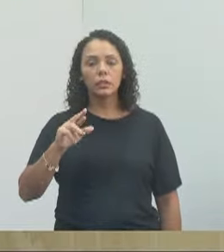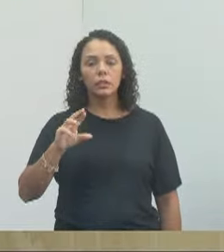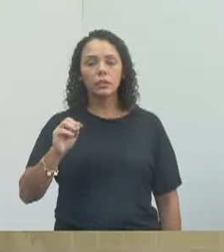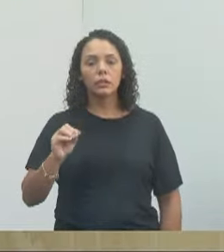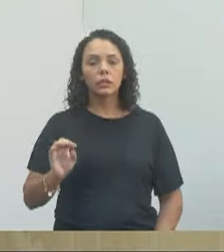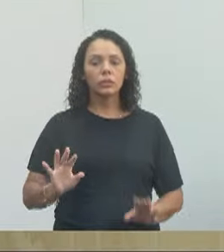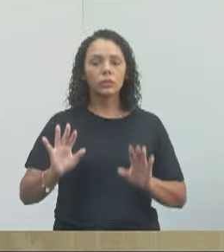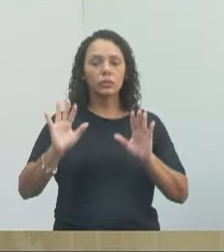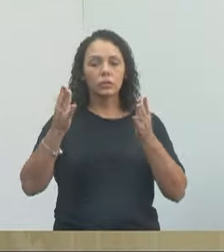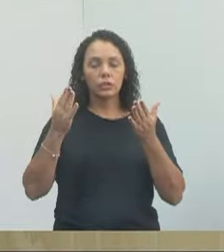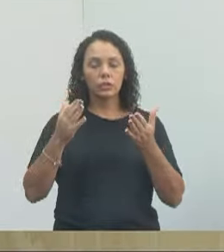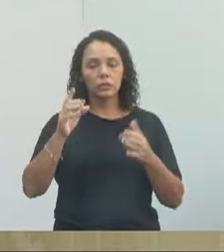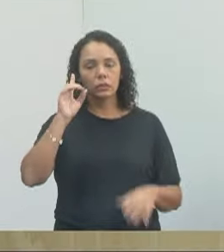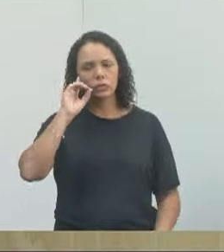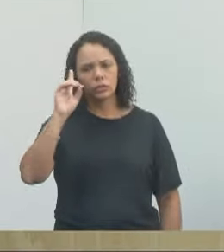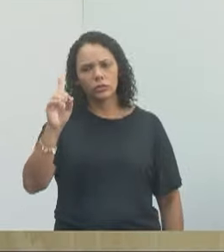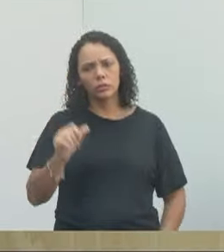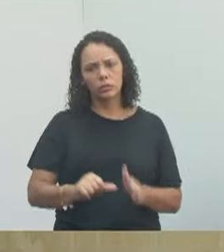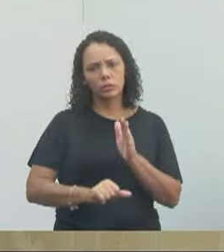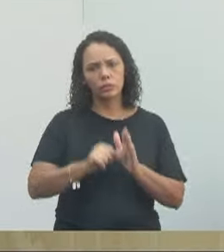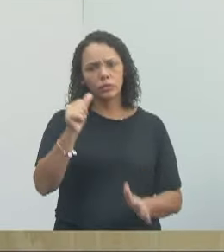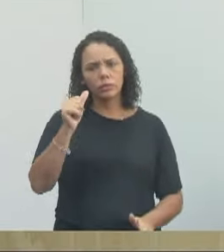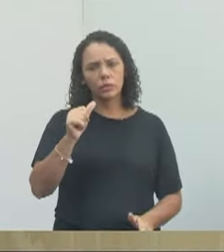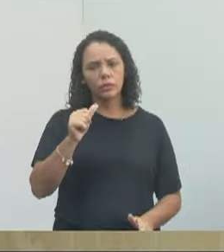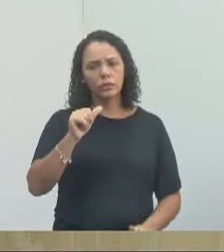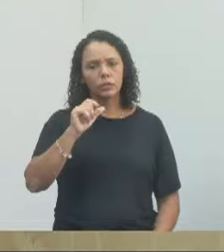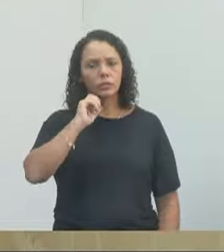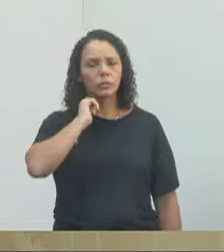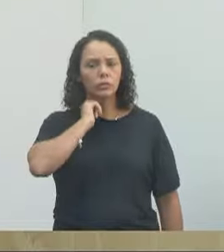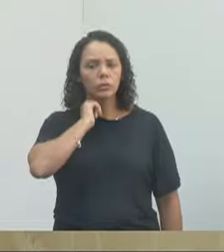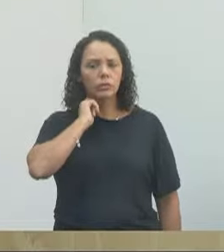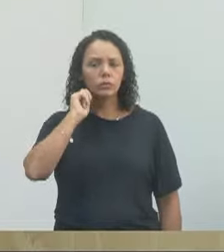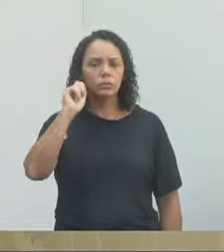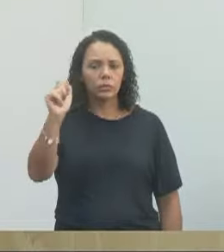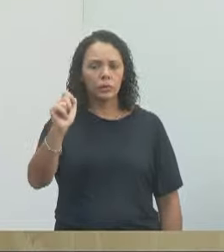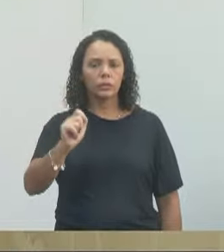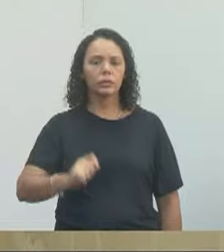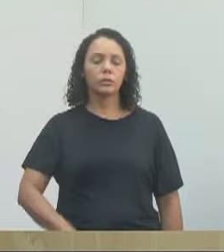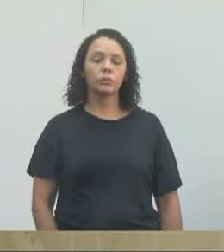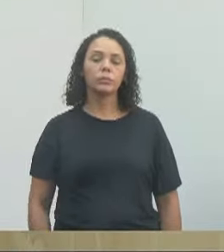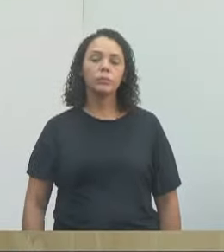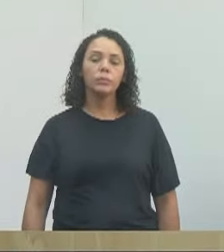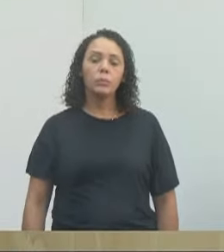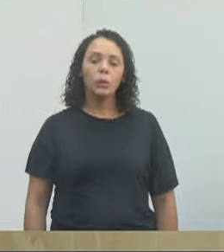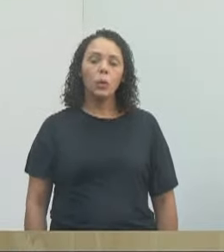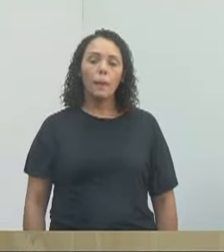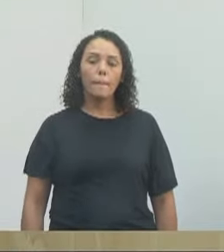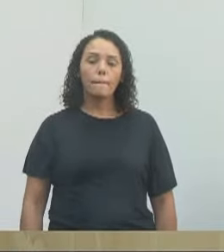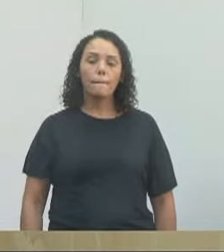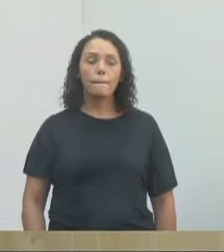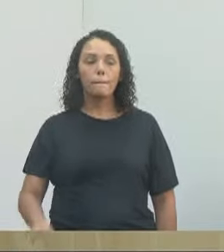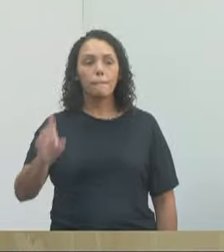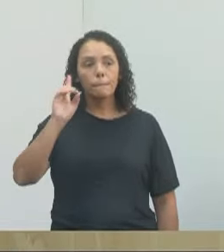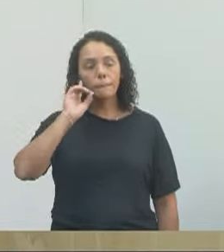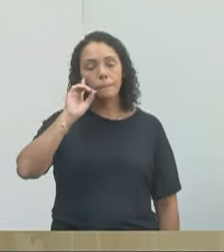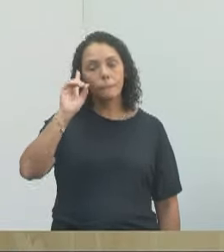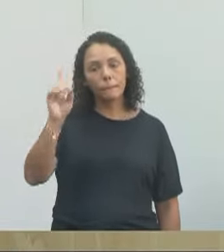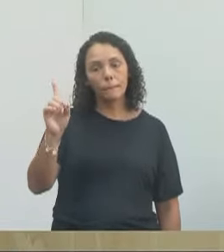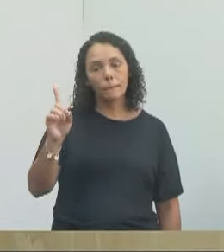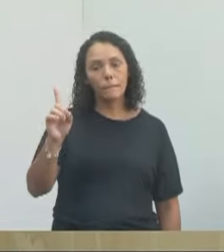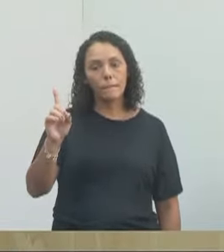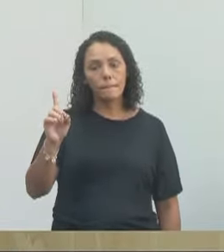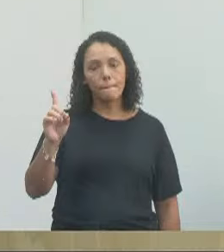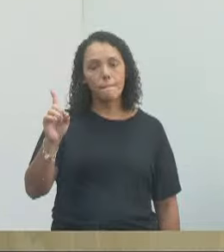encerramento da festa do Padroeiro Padroeiro São José Operário realizado entre os dias